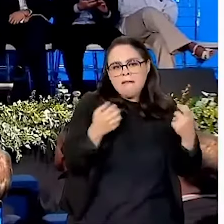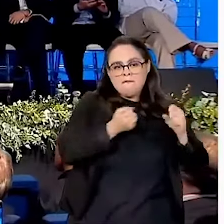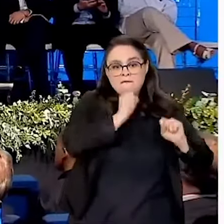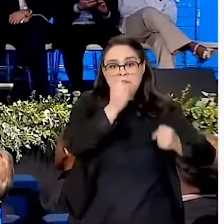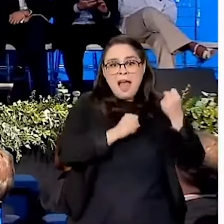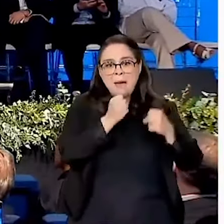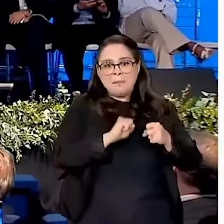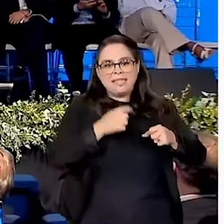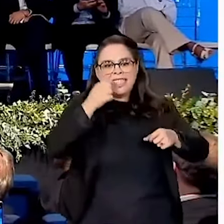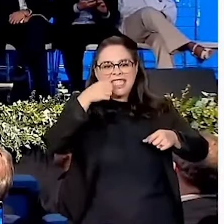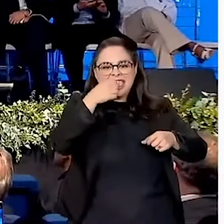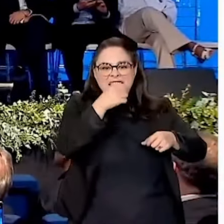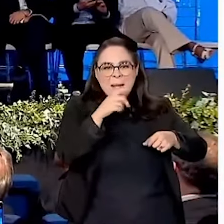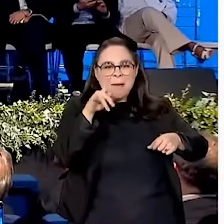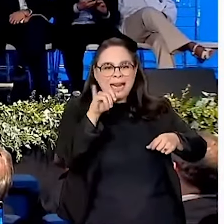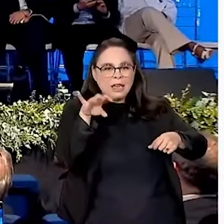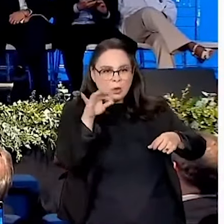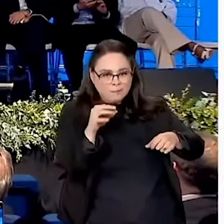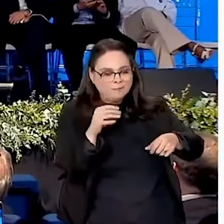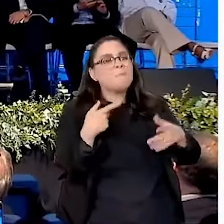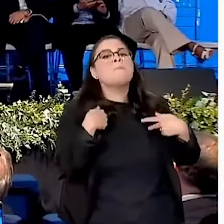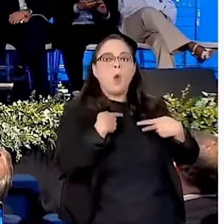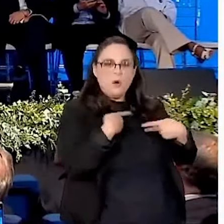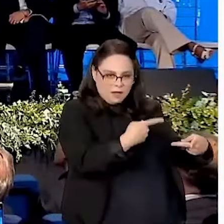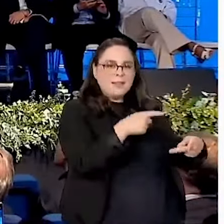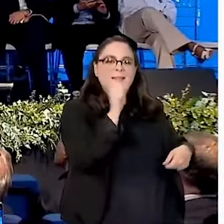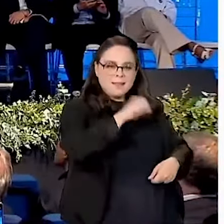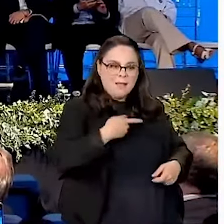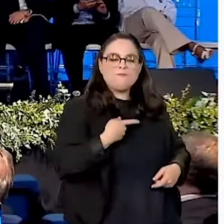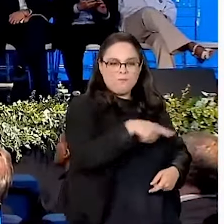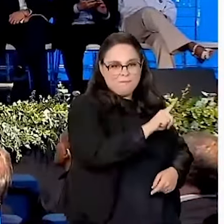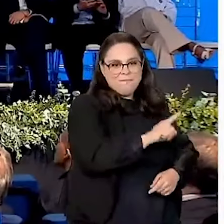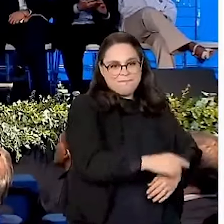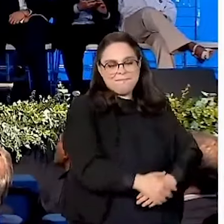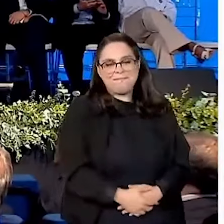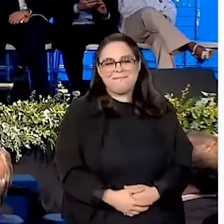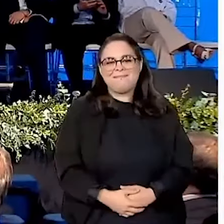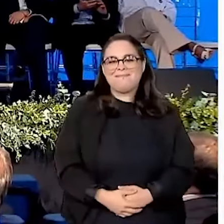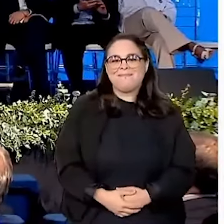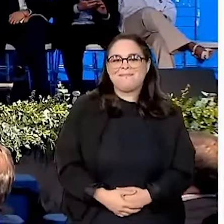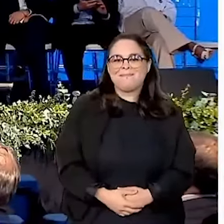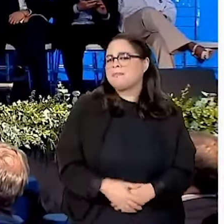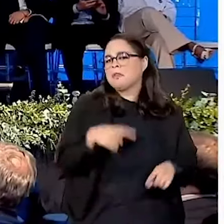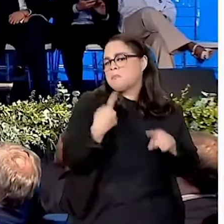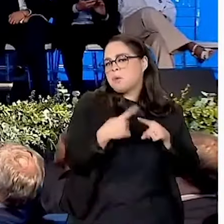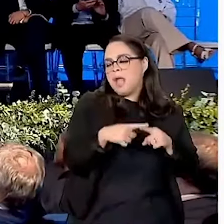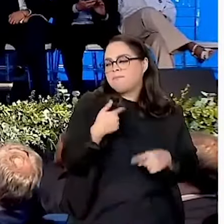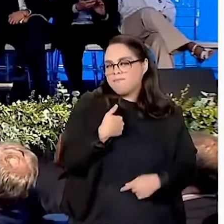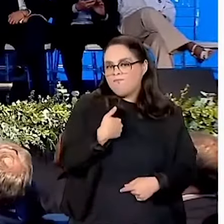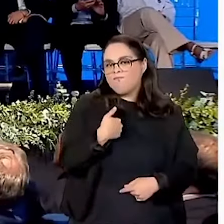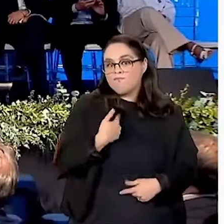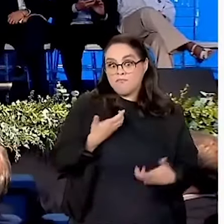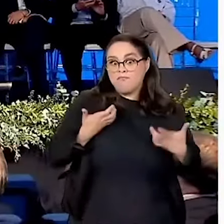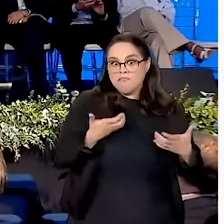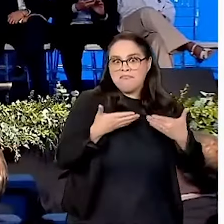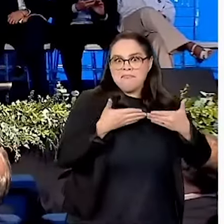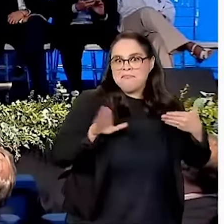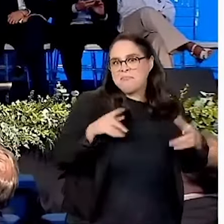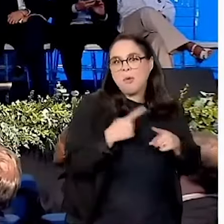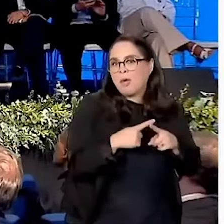fábrica de palito de dentes, que me convidasse para inaugurar. E por que que eu queria